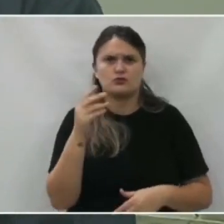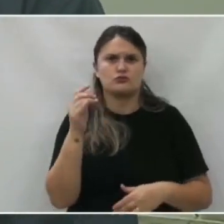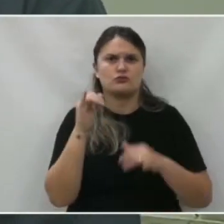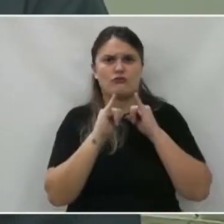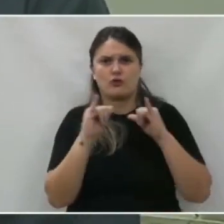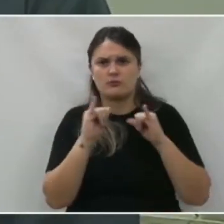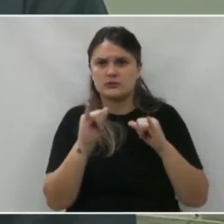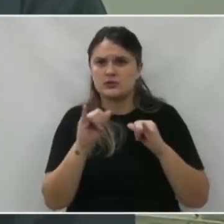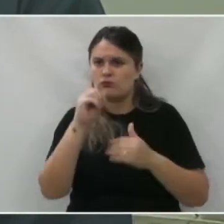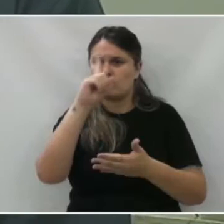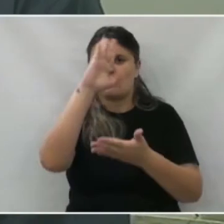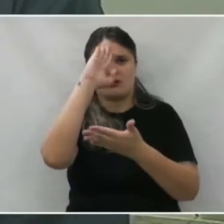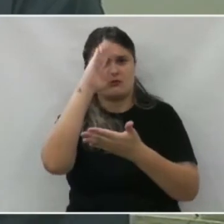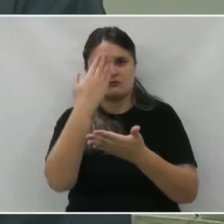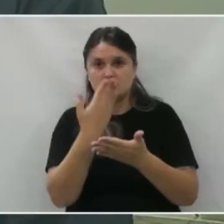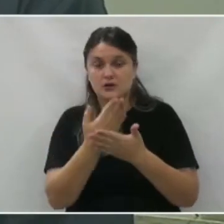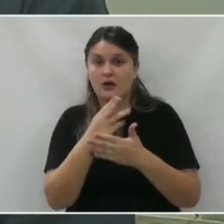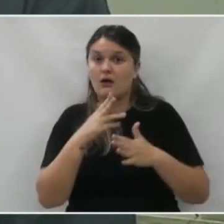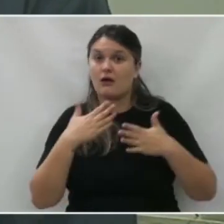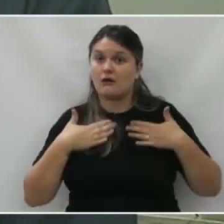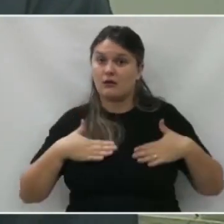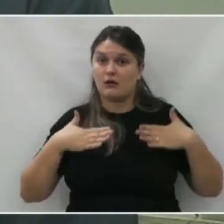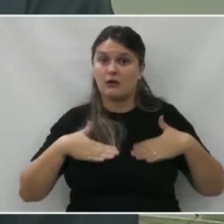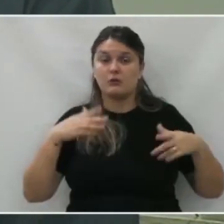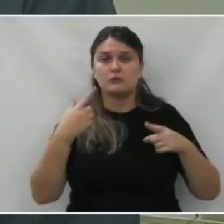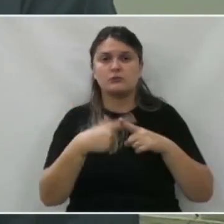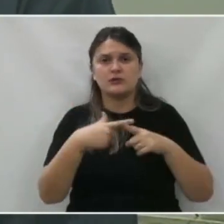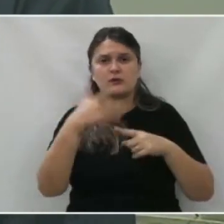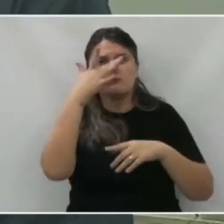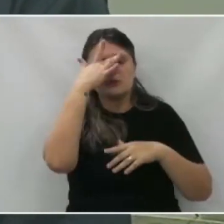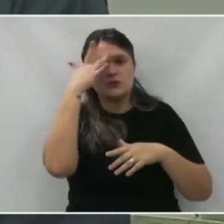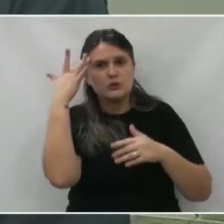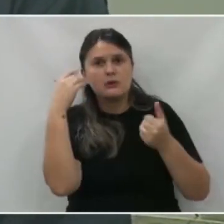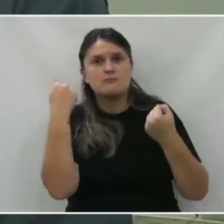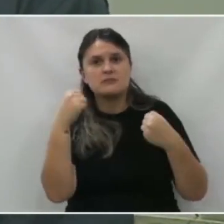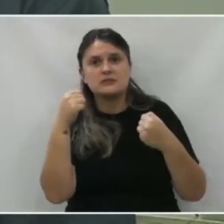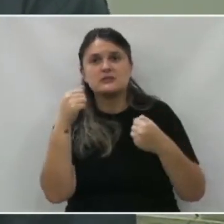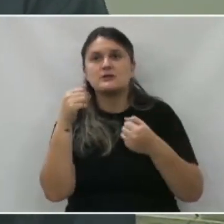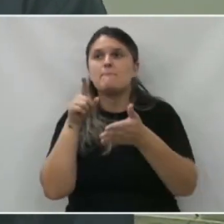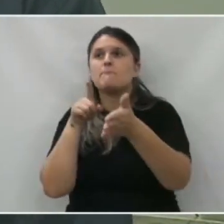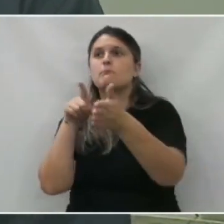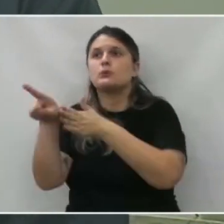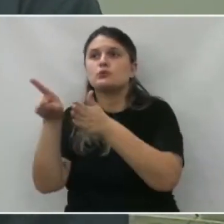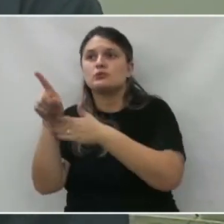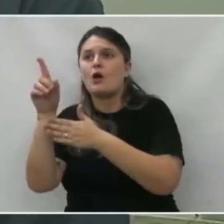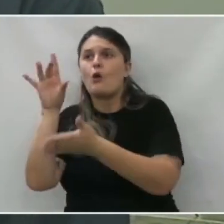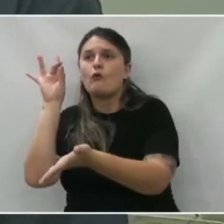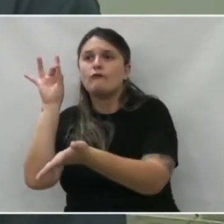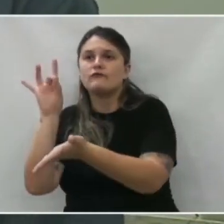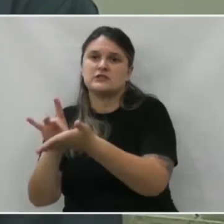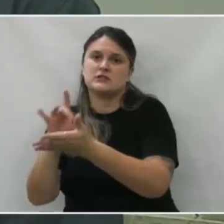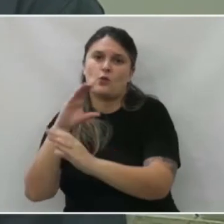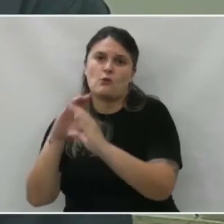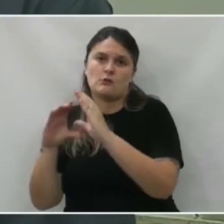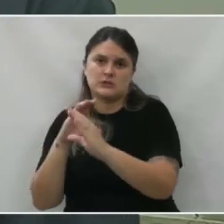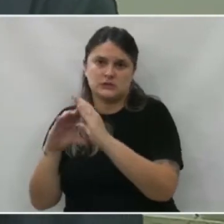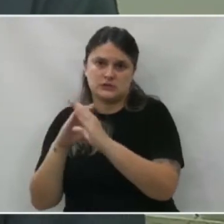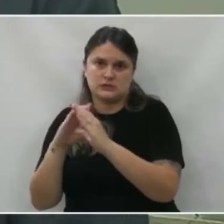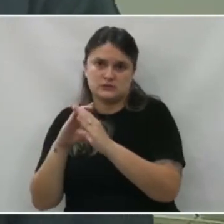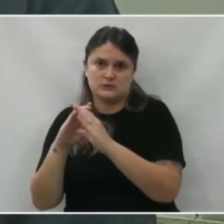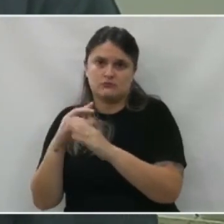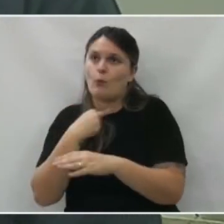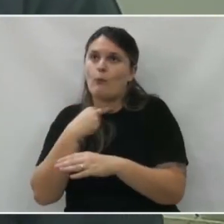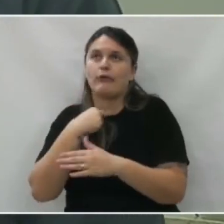Então, realmente, as pessoas procurar alguns órgãos oficiais, algum canal de comunicação de sua